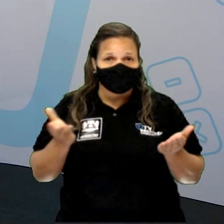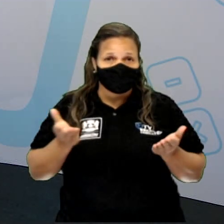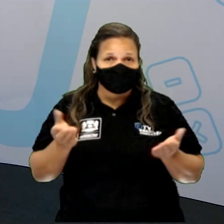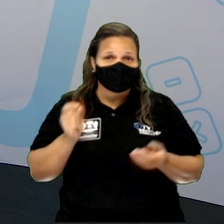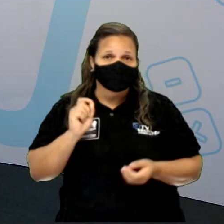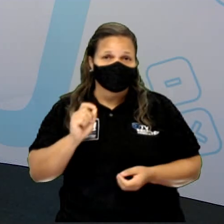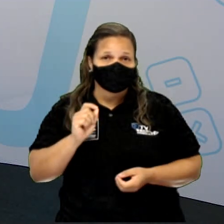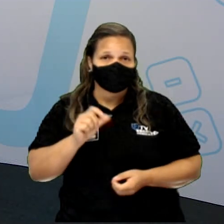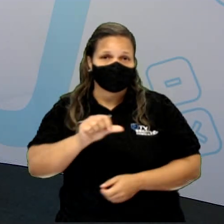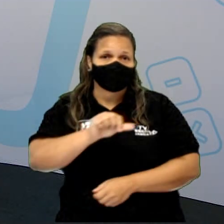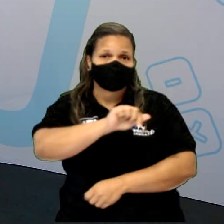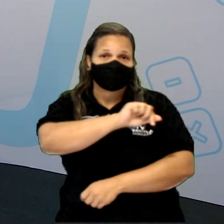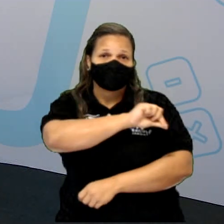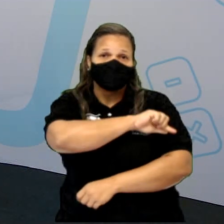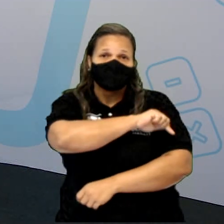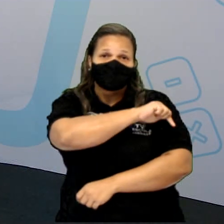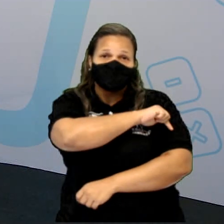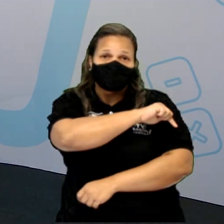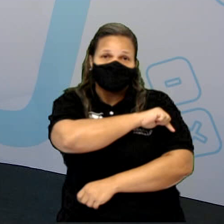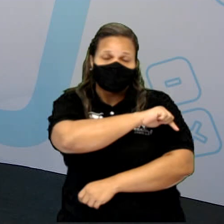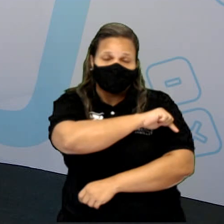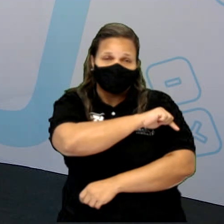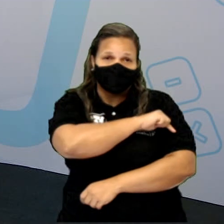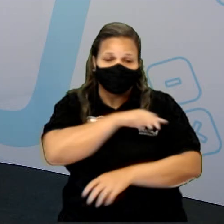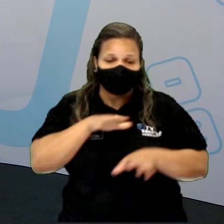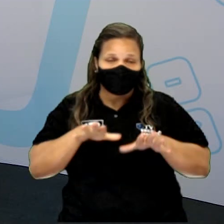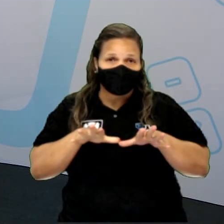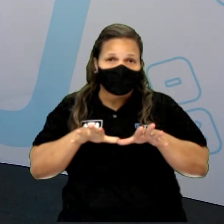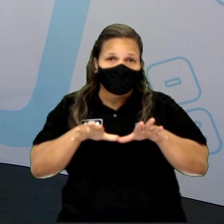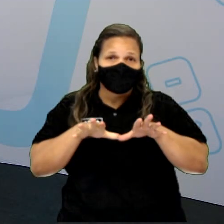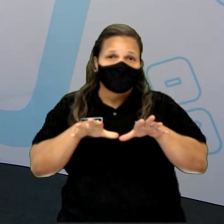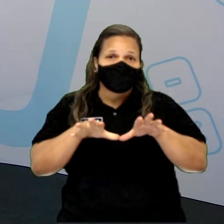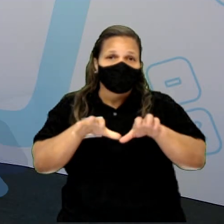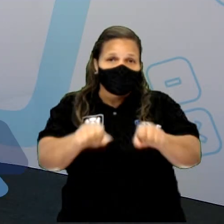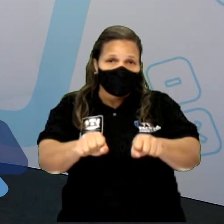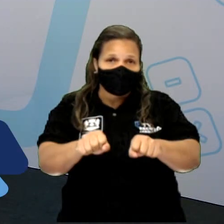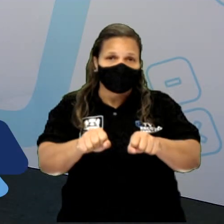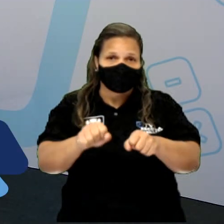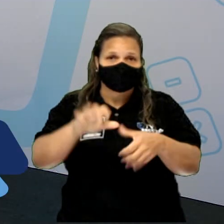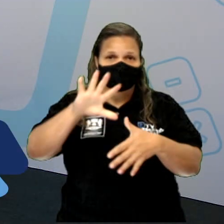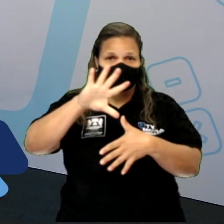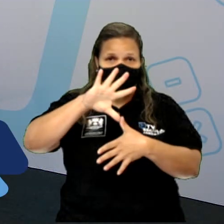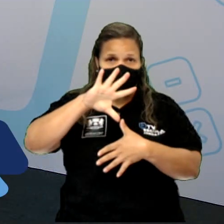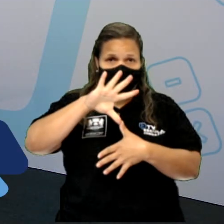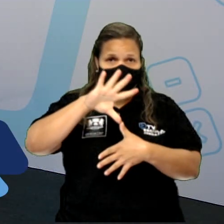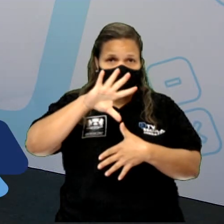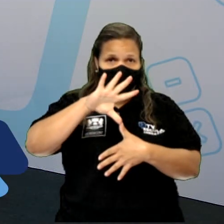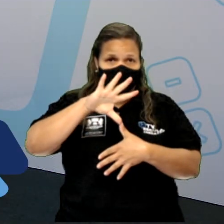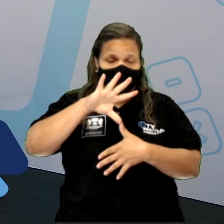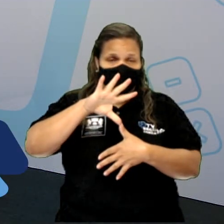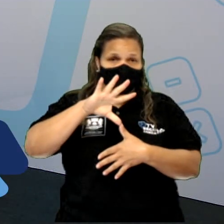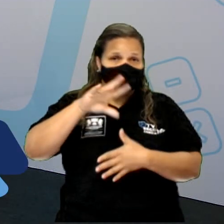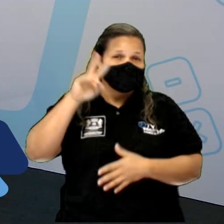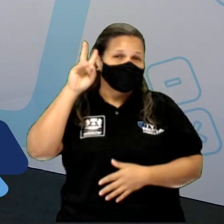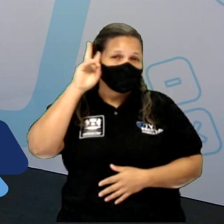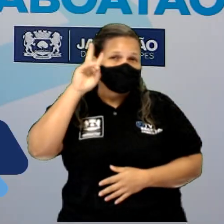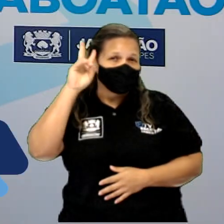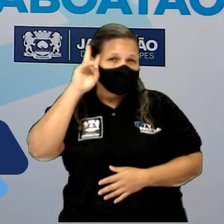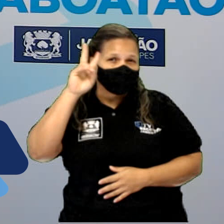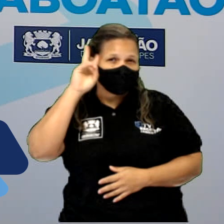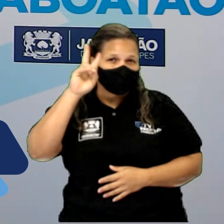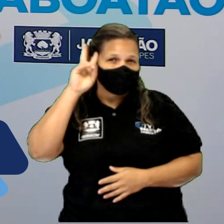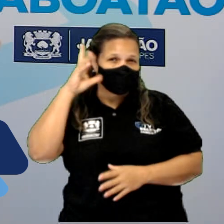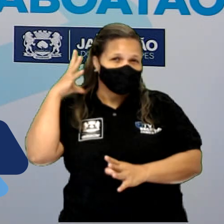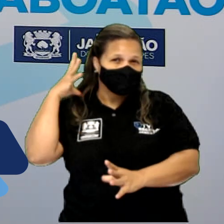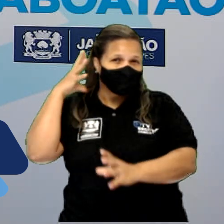conteúdo Colonização da América. Tudo bem? Vamos dar uma olhada no seguinte, só para relembrar. Primeiro, ao